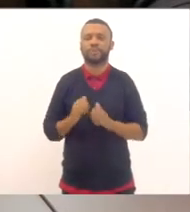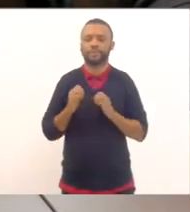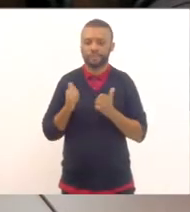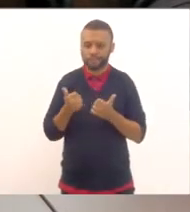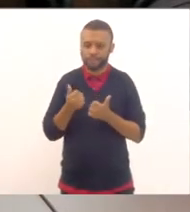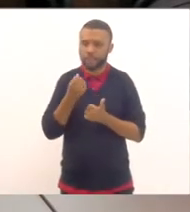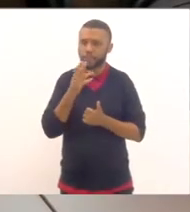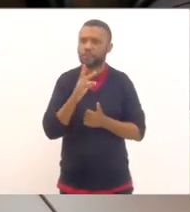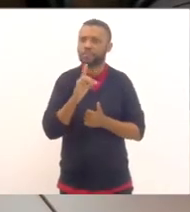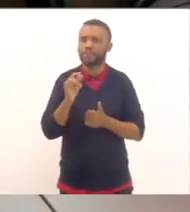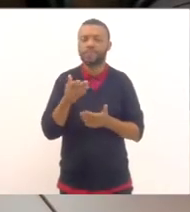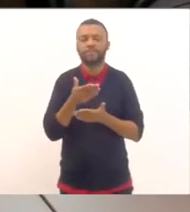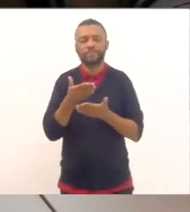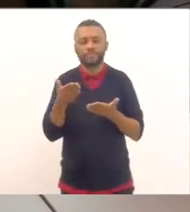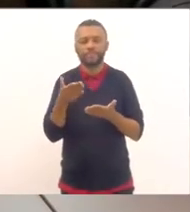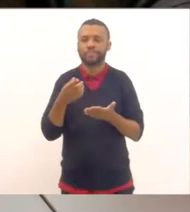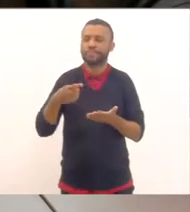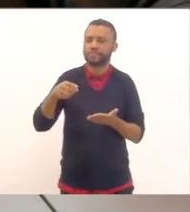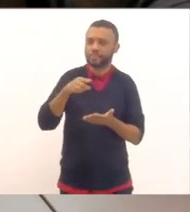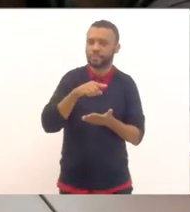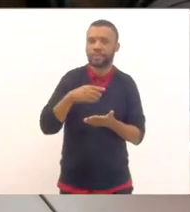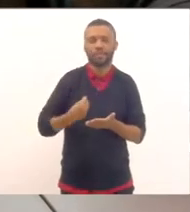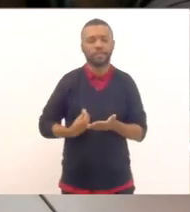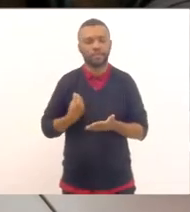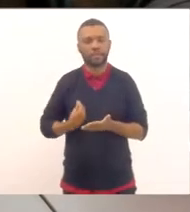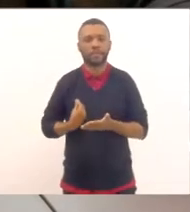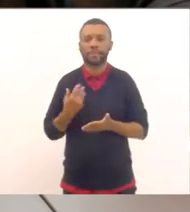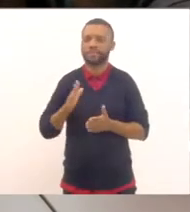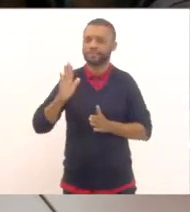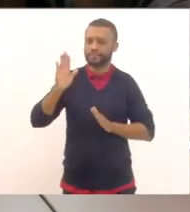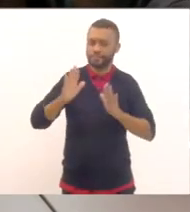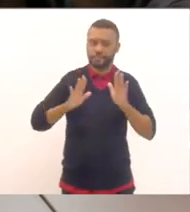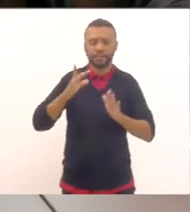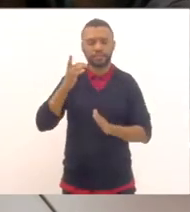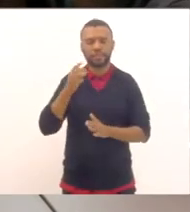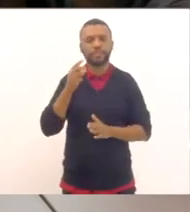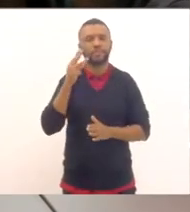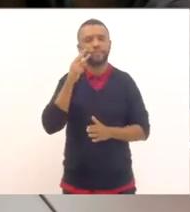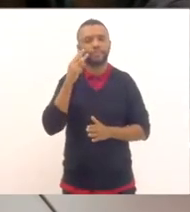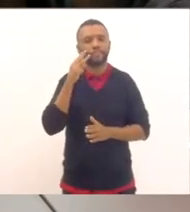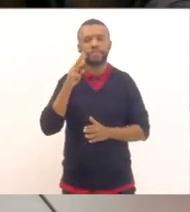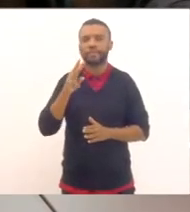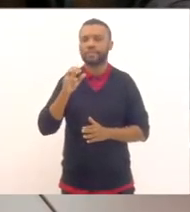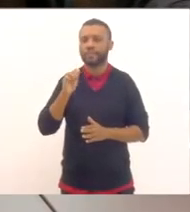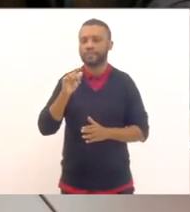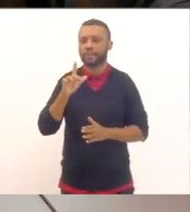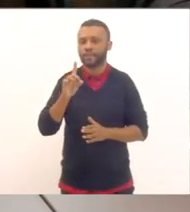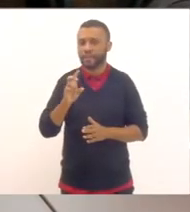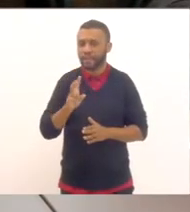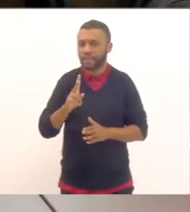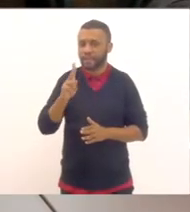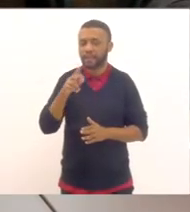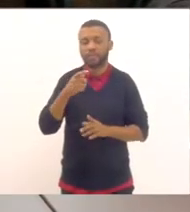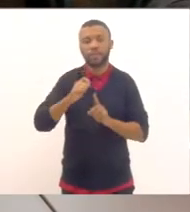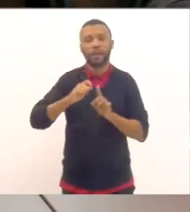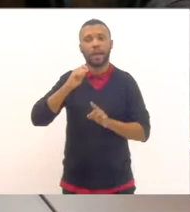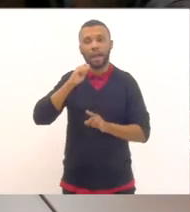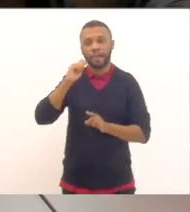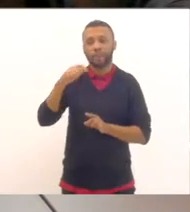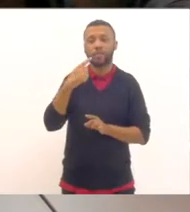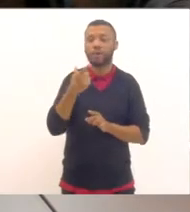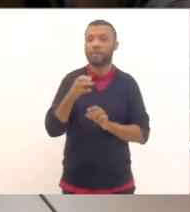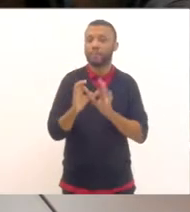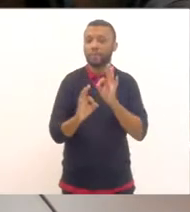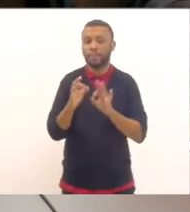Rose a todos os deputados deputados e demais presentes Deputado waldeck no mês de abril a gente se preparou para